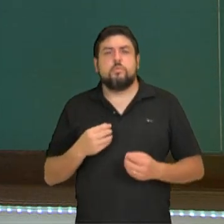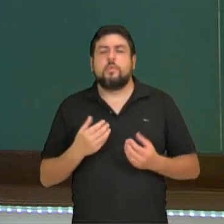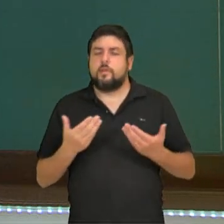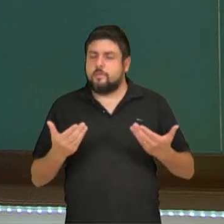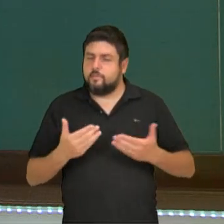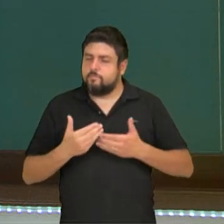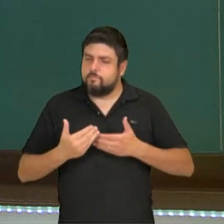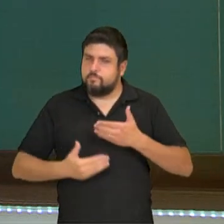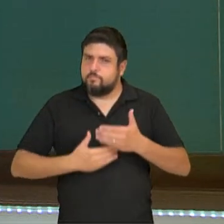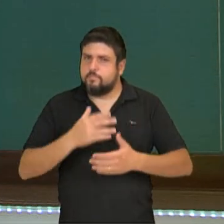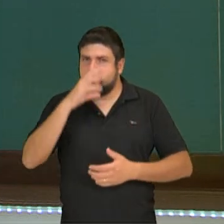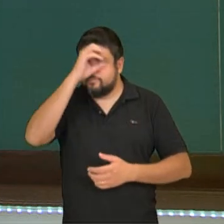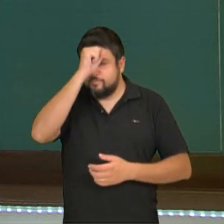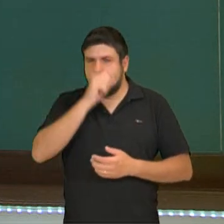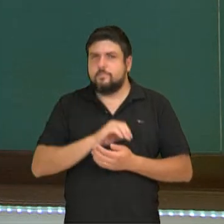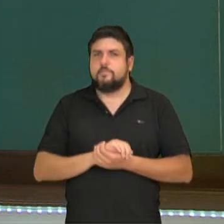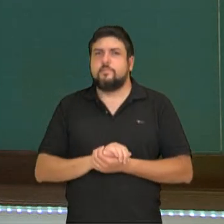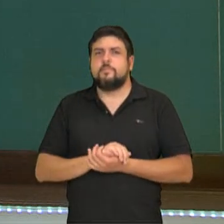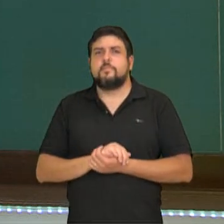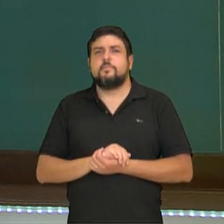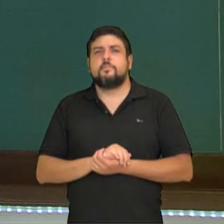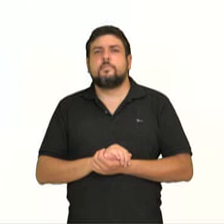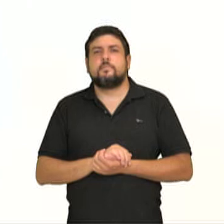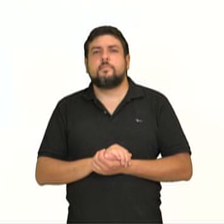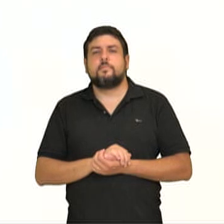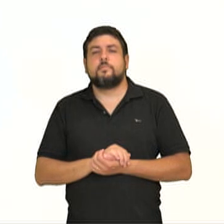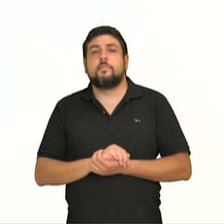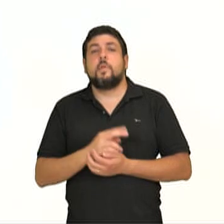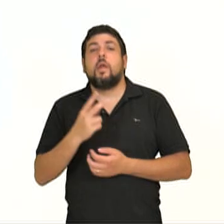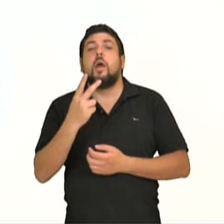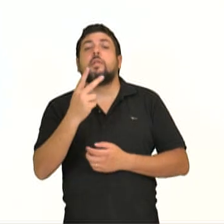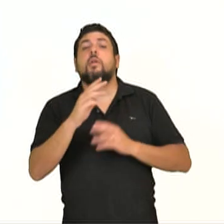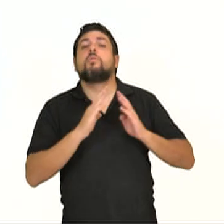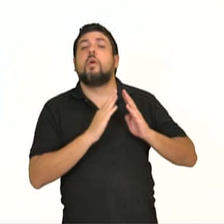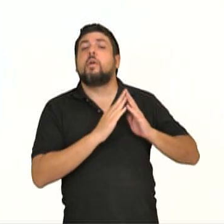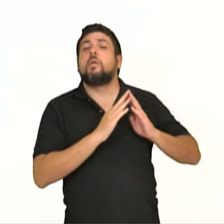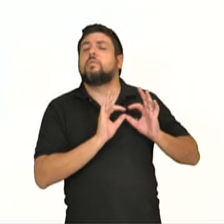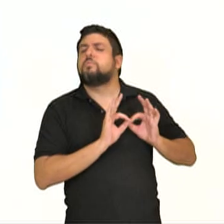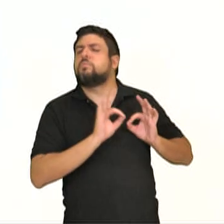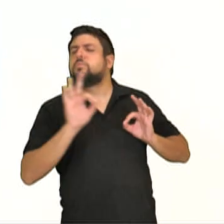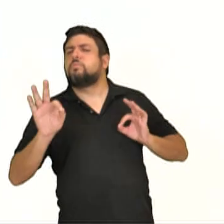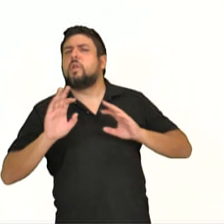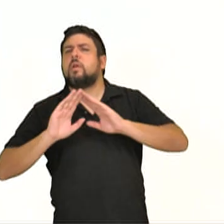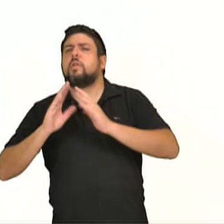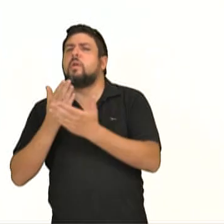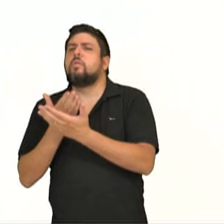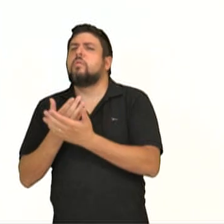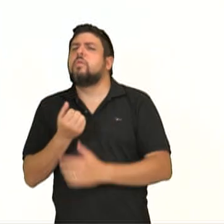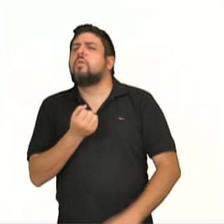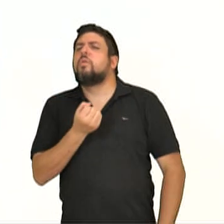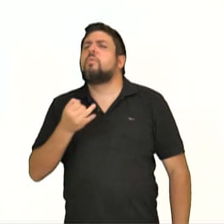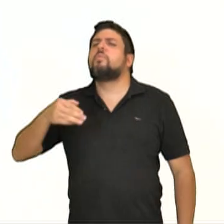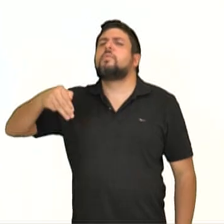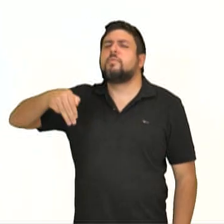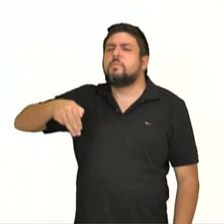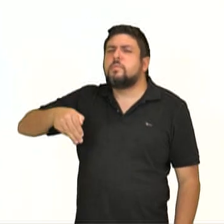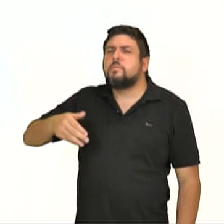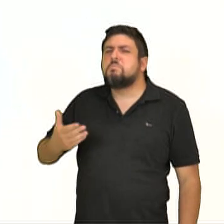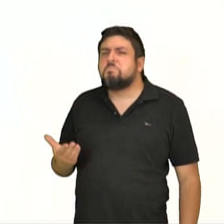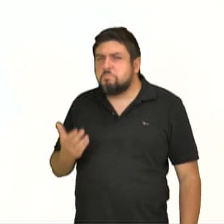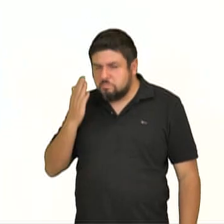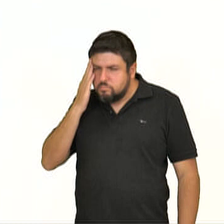agora. Sabe qual que é a distância da sua casa até a escola? Quantos metros dá da sua casa até a